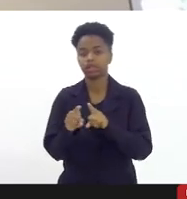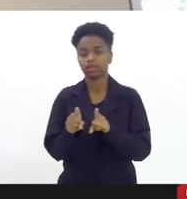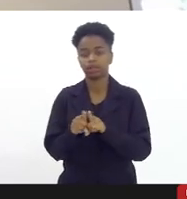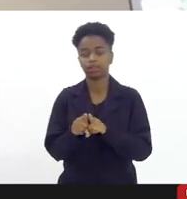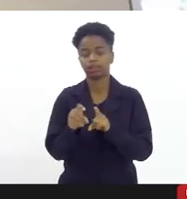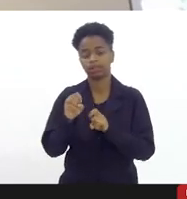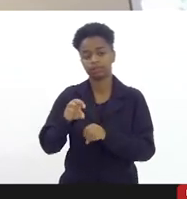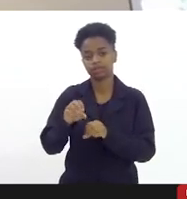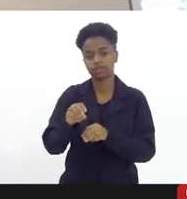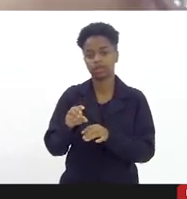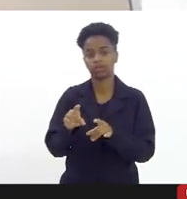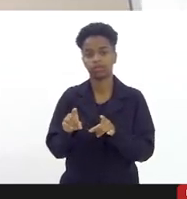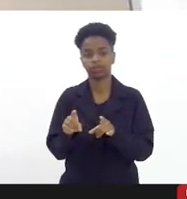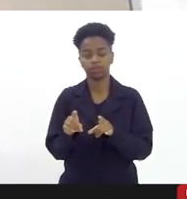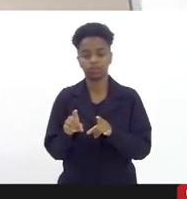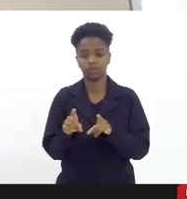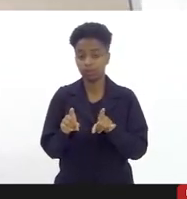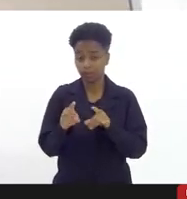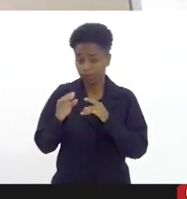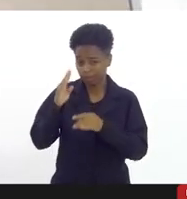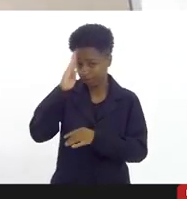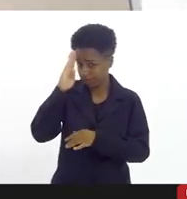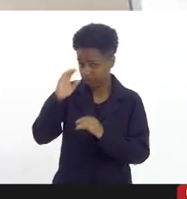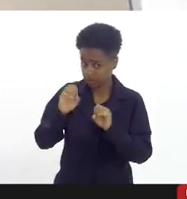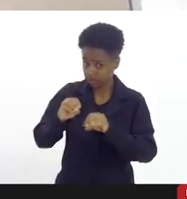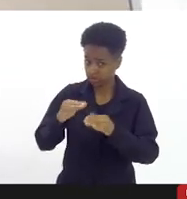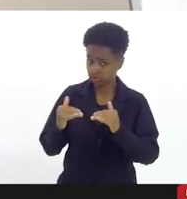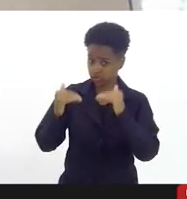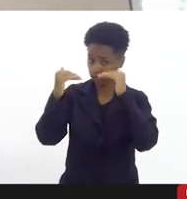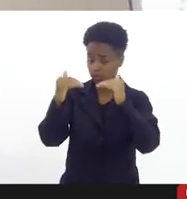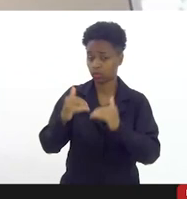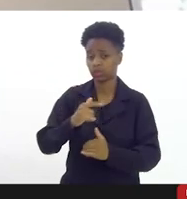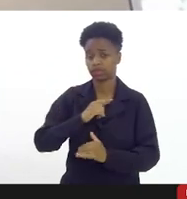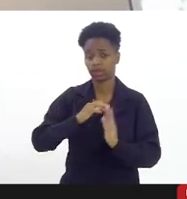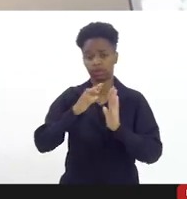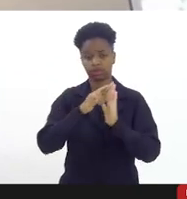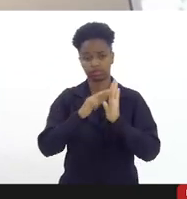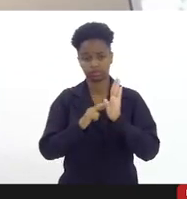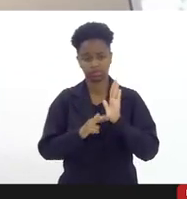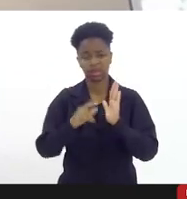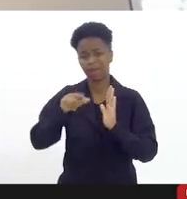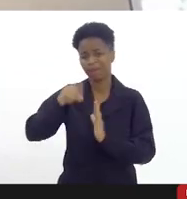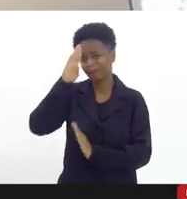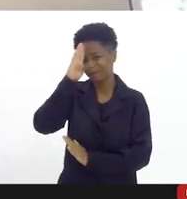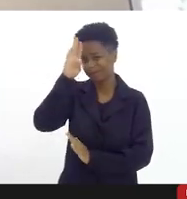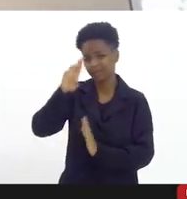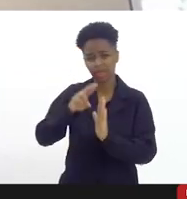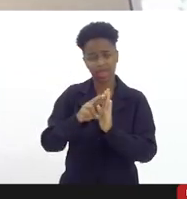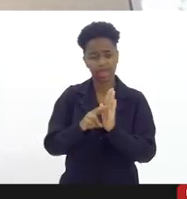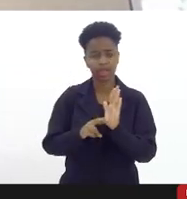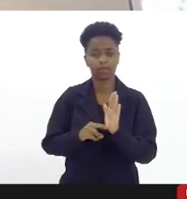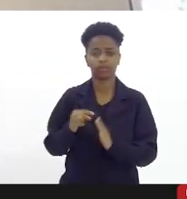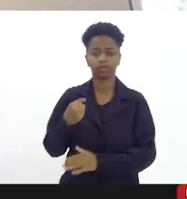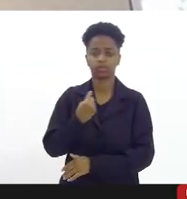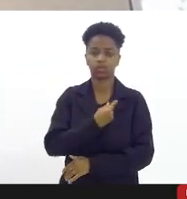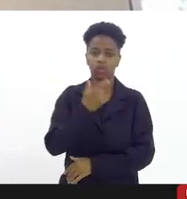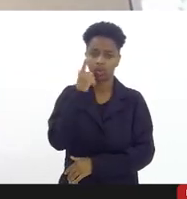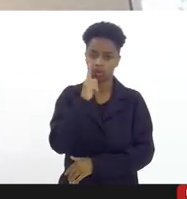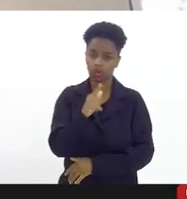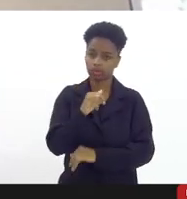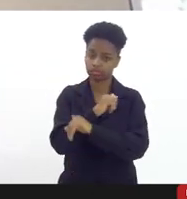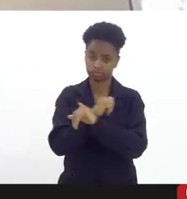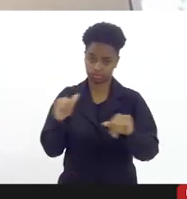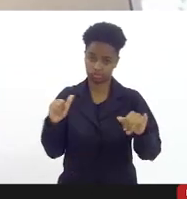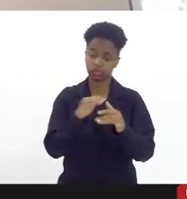seja ela principalmente do ensino superior Elas têm um regramento é o maior regramento que a gente pode pode dizer